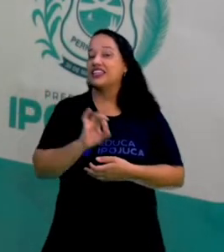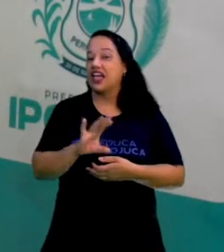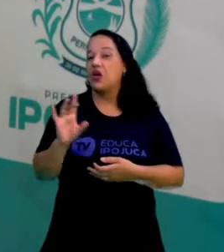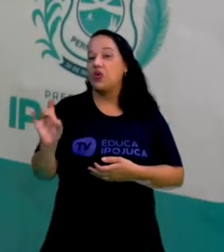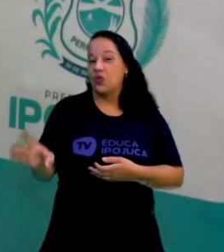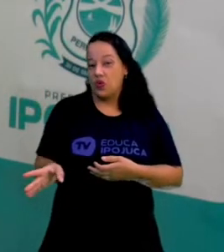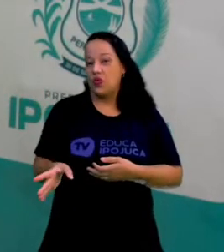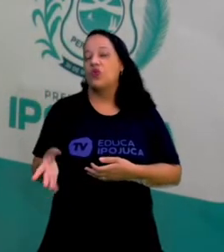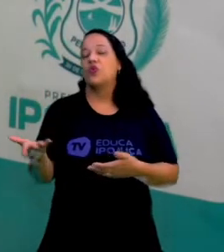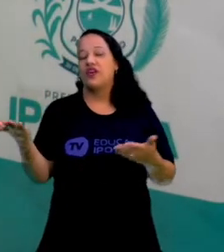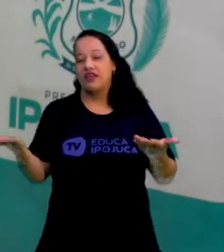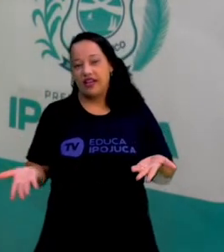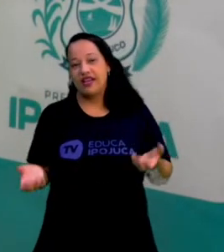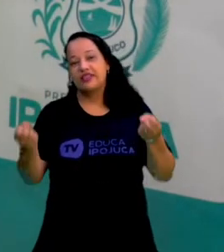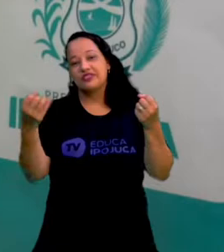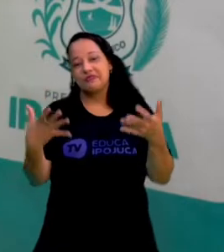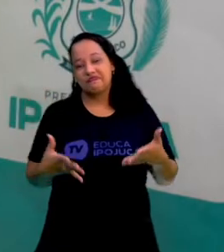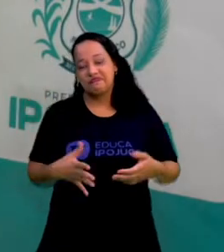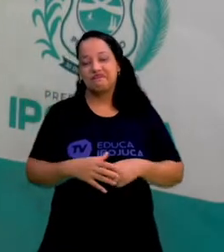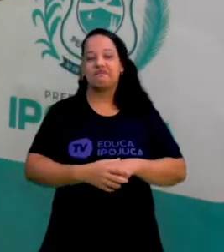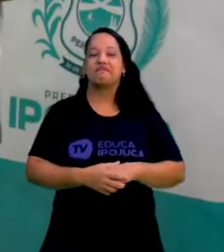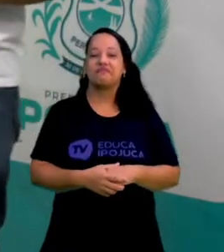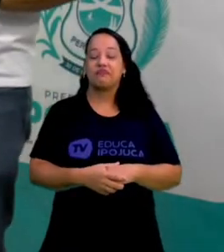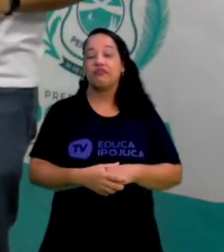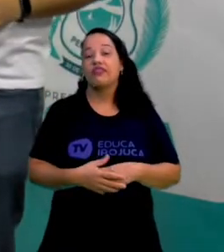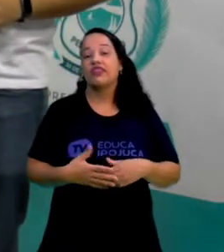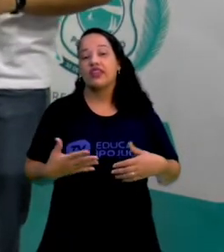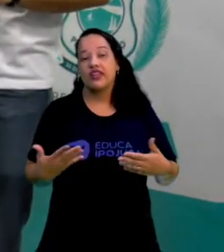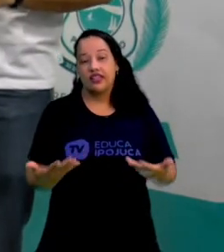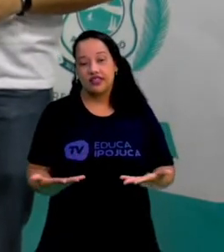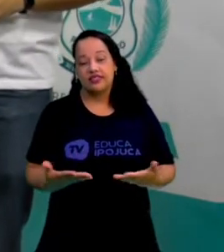cada uma dessas definições quer dizer. Bom,